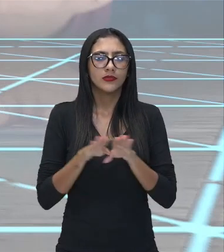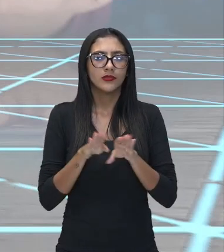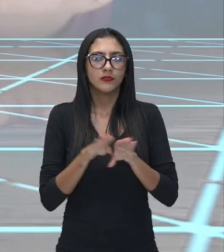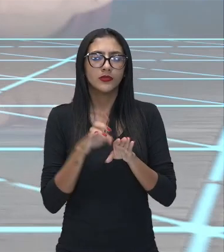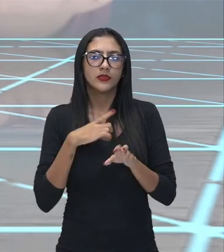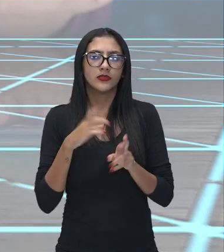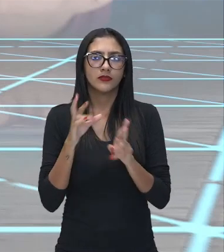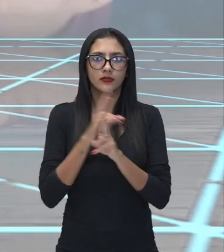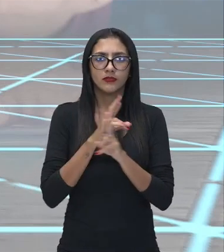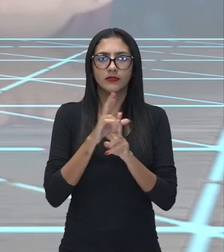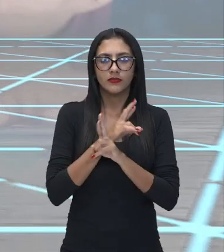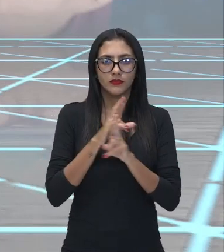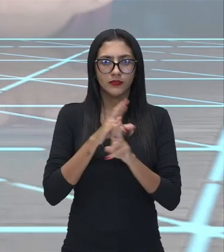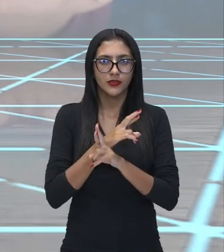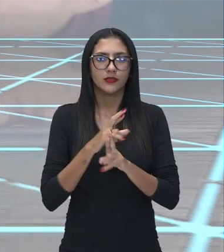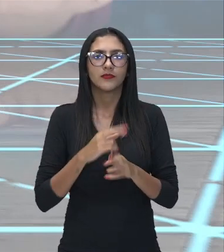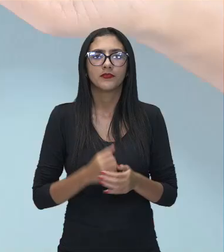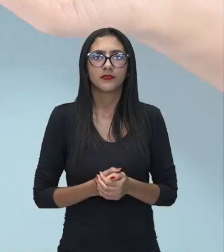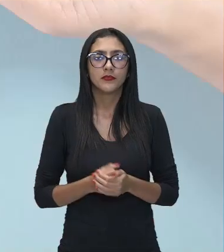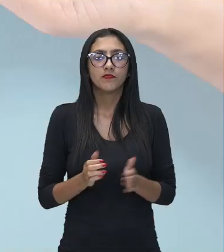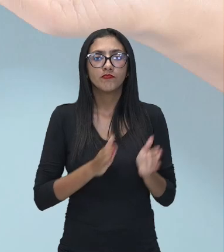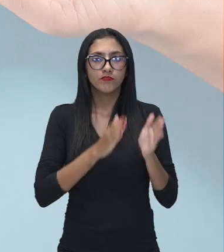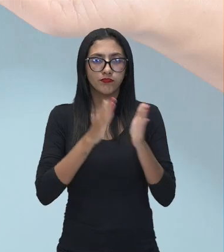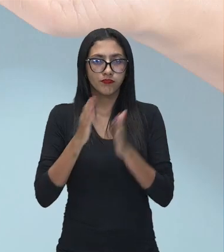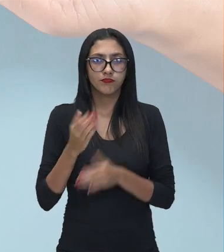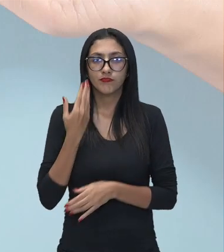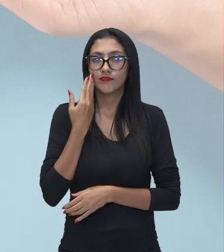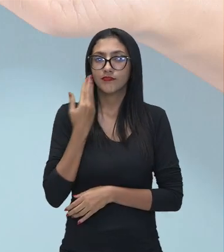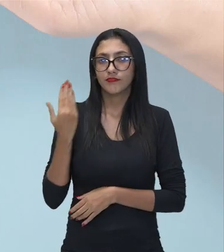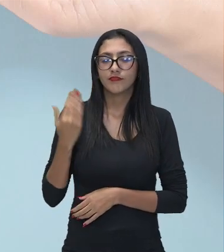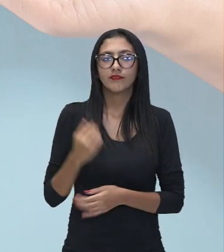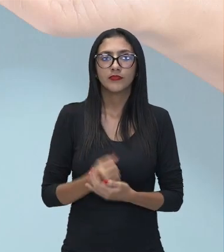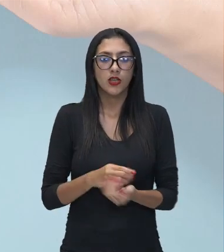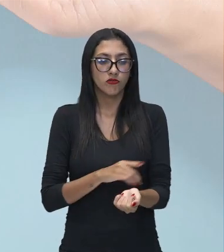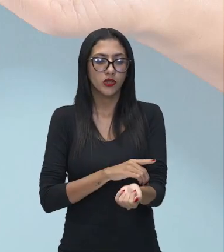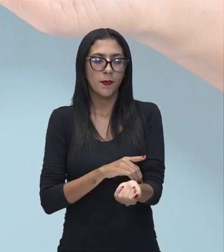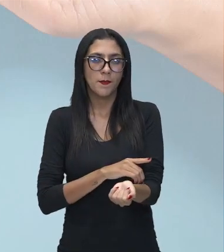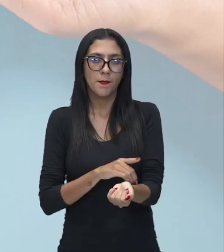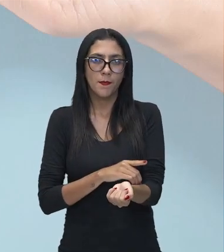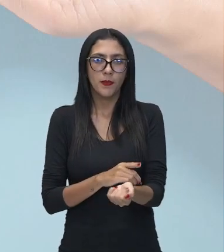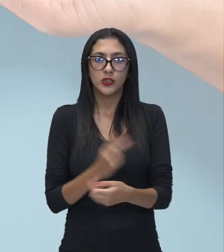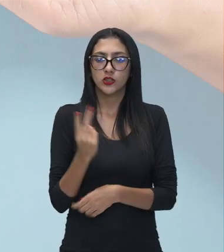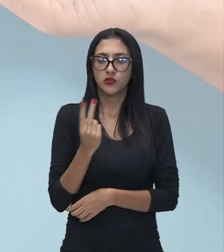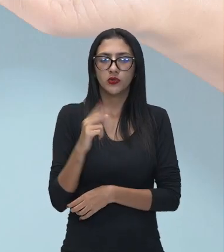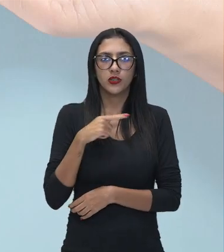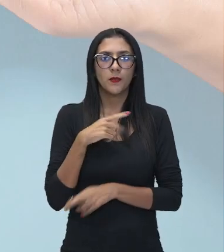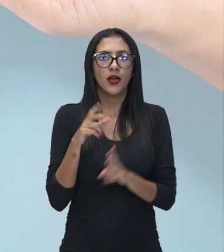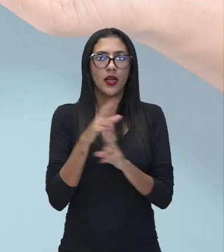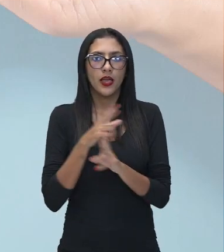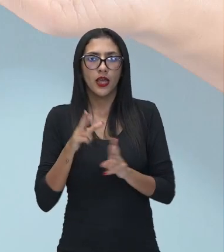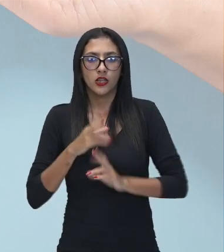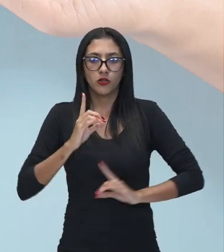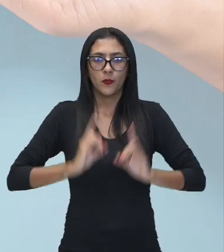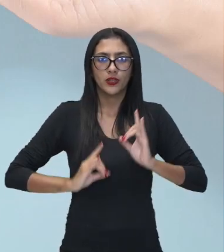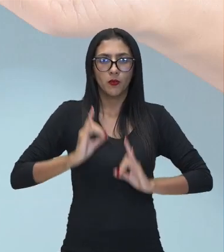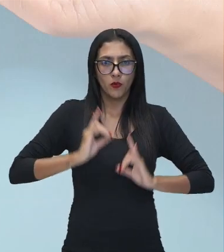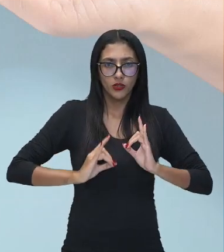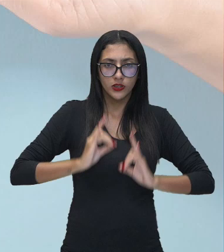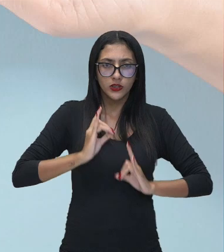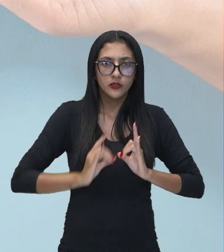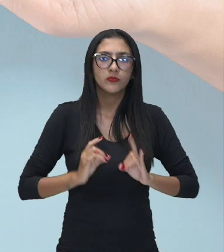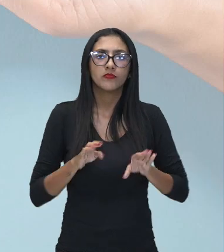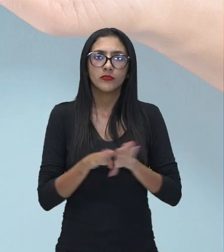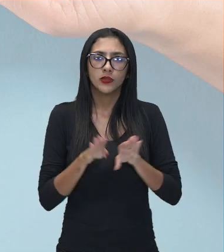falamos então do diabetes tipo 2, que vocês vão observar aí que é uma doença metabólica crônica caracterizada